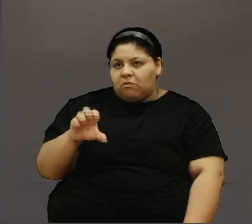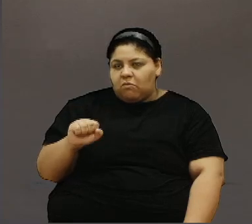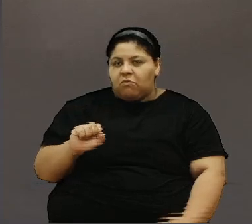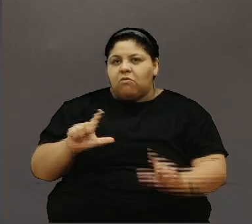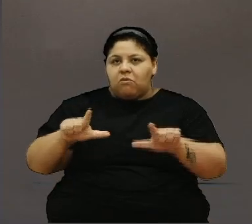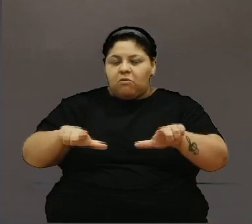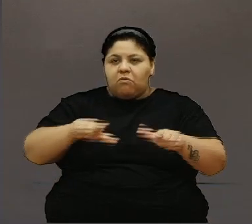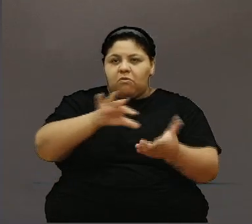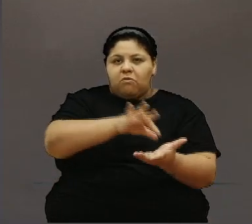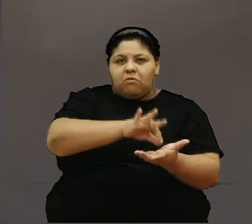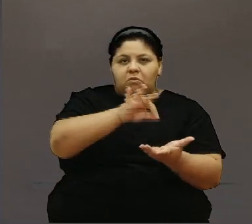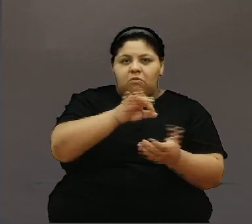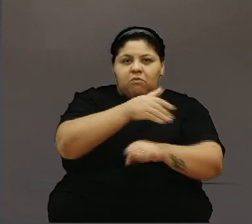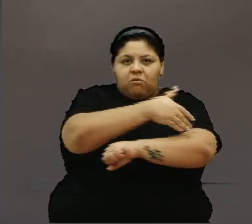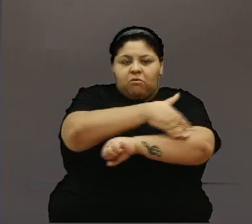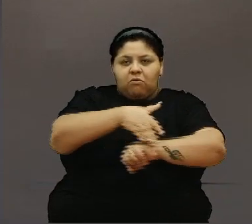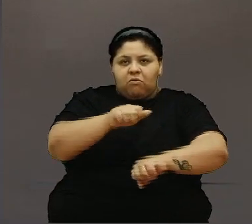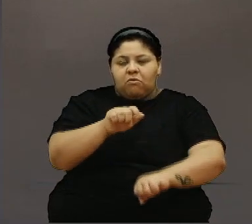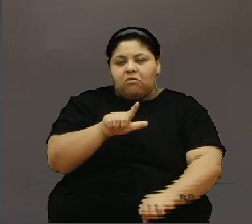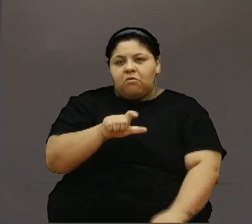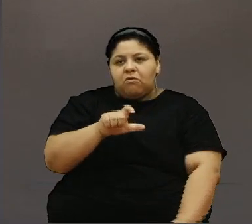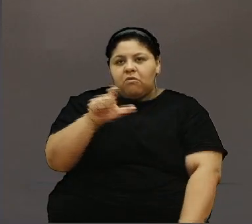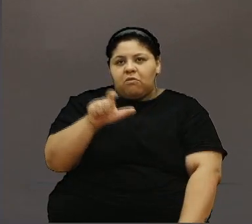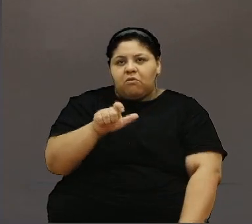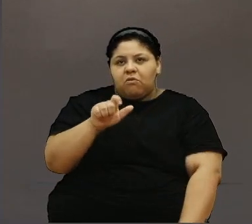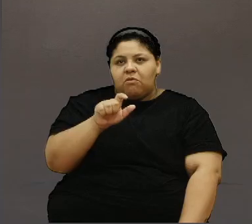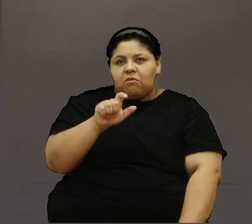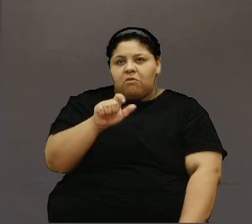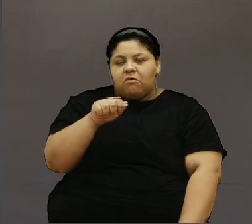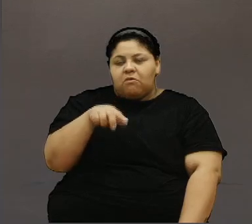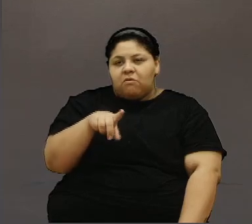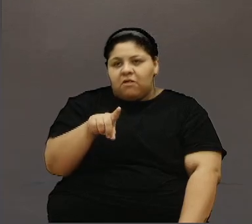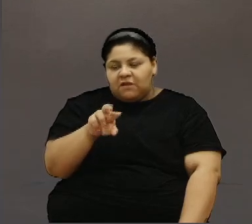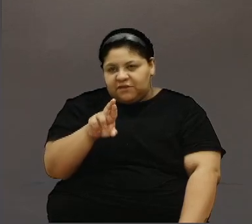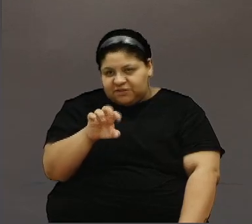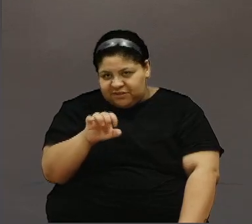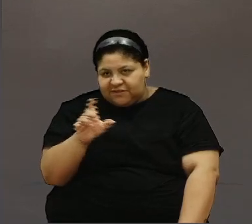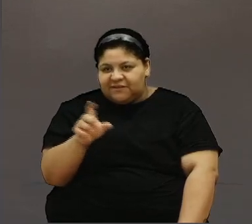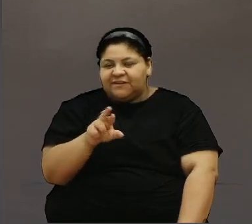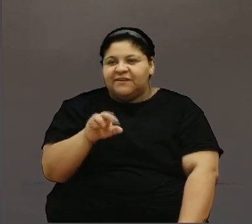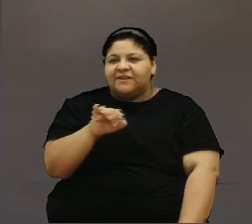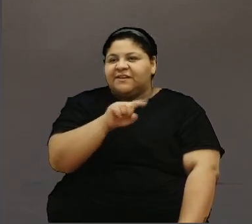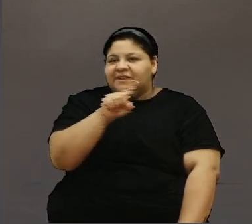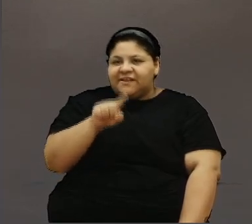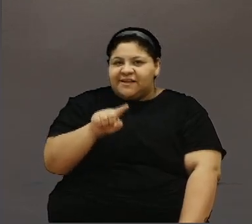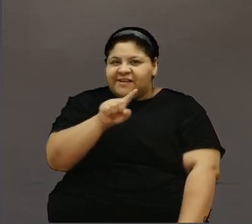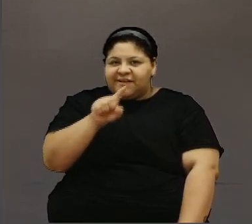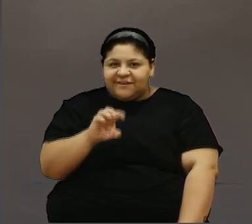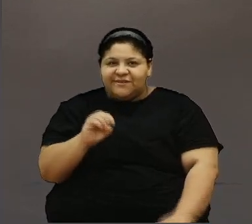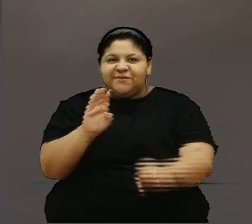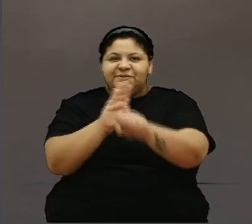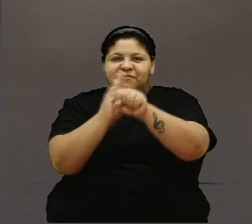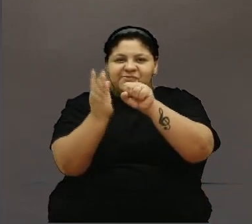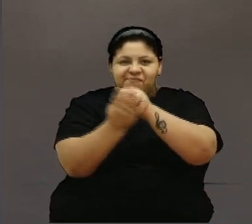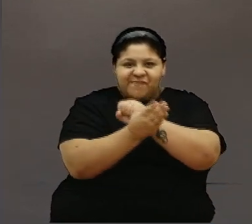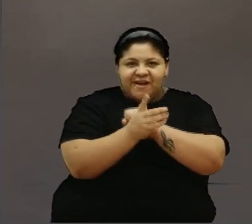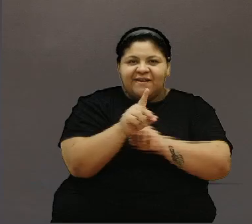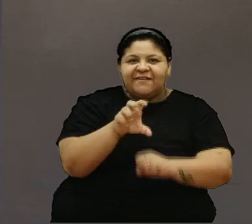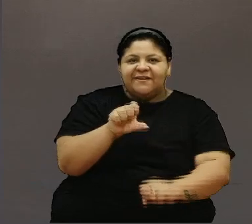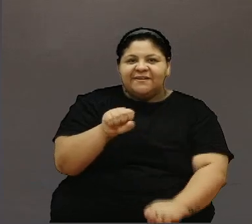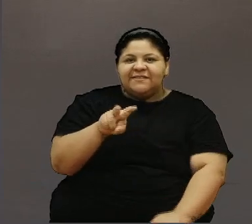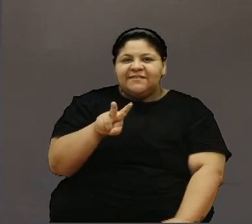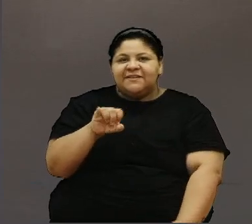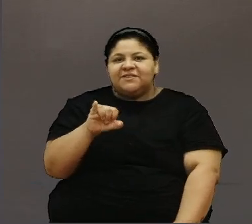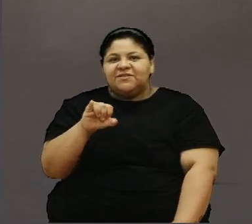rua Alexandre Risso, 1380, no bairro Desvio Risso, em Caxias do Sul. Com presença em 12 cidades do